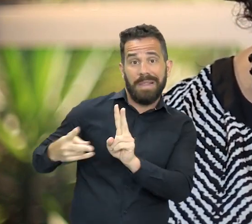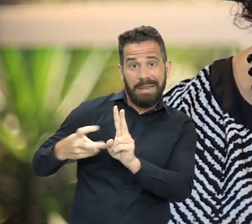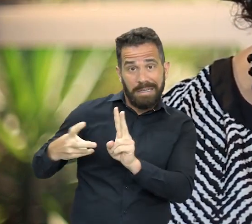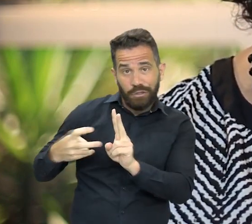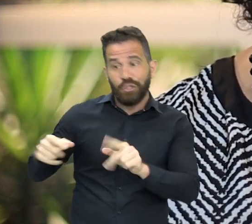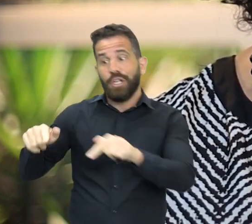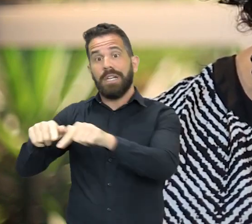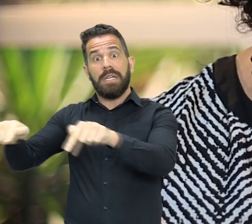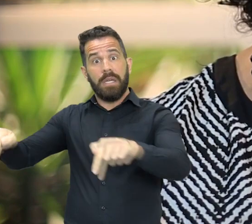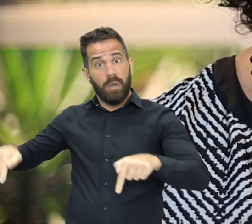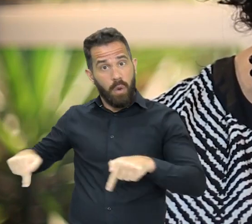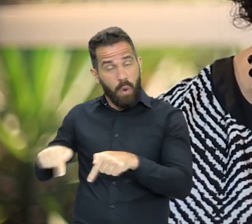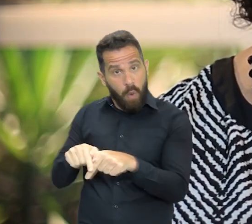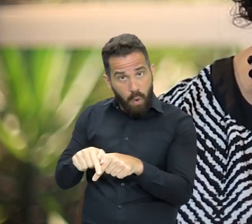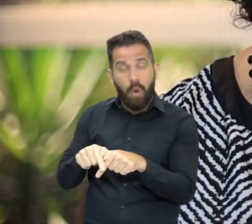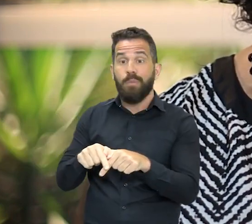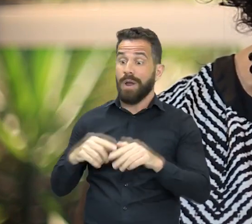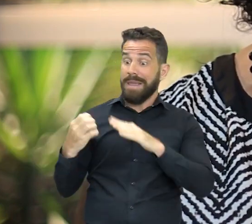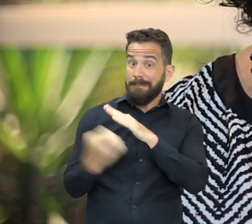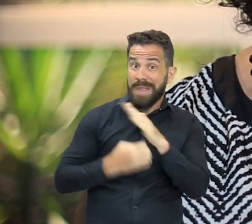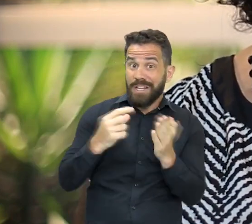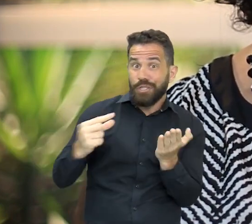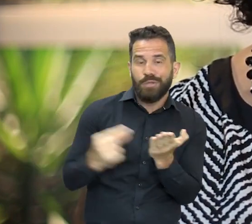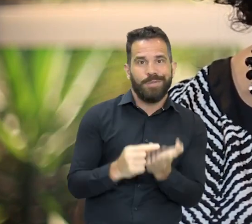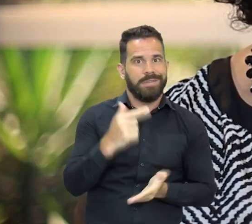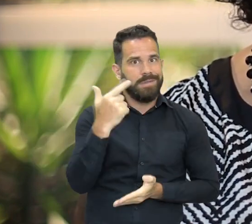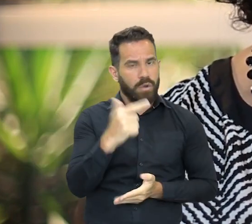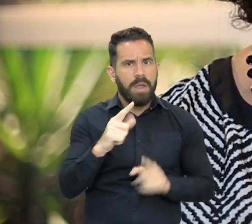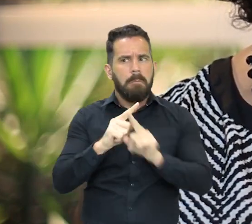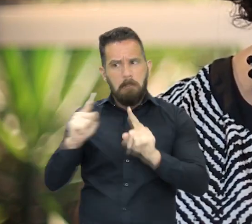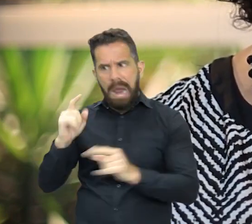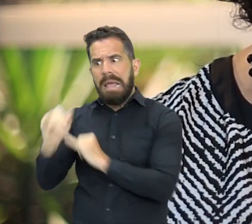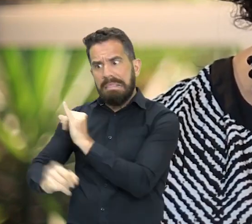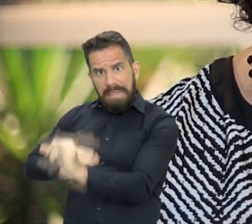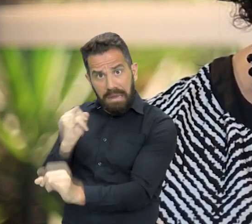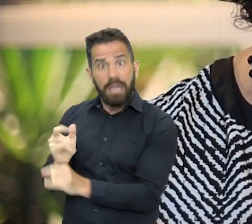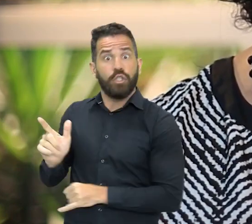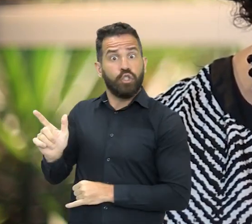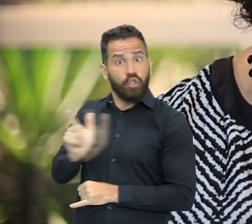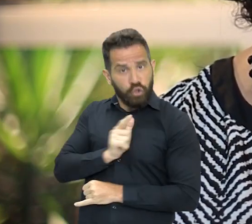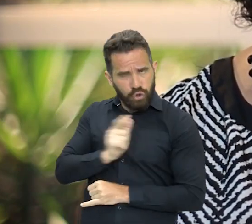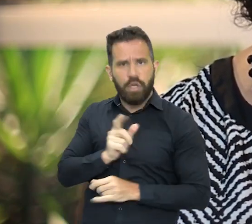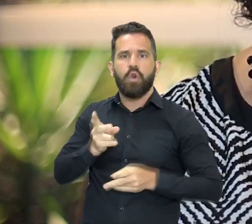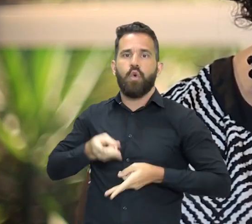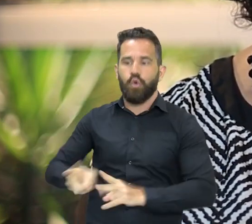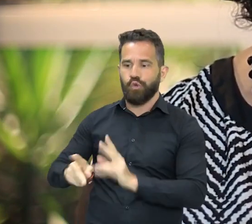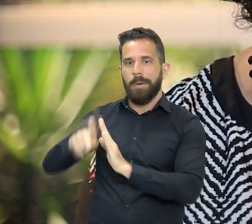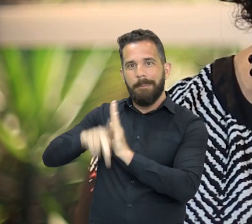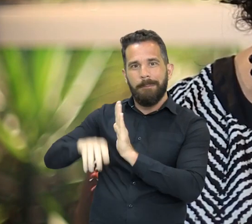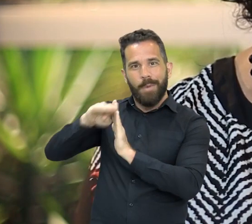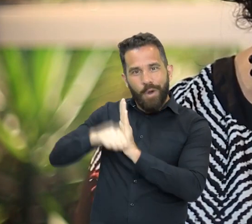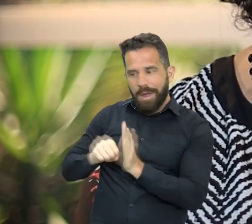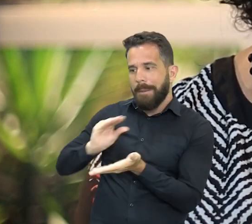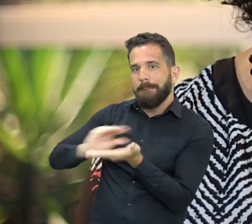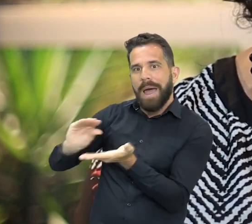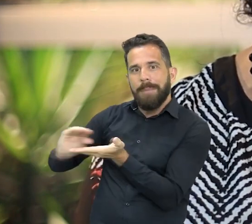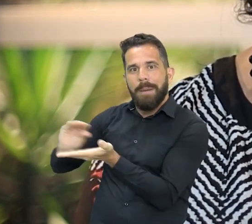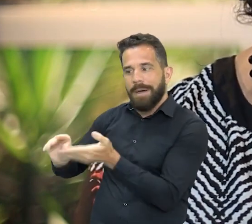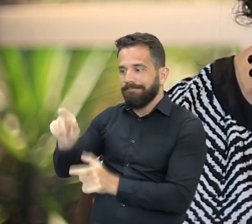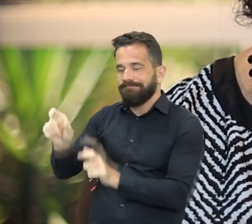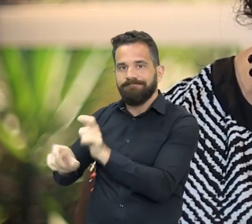em quilombos, onde não havia operadoras que cobriam a internet, que funcionava perfeitamente a internet, nós